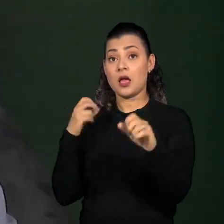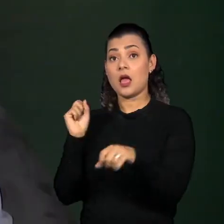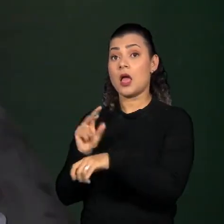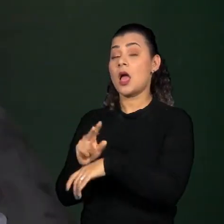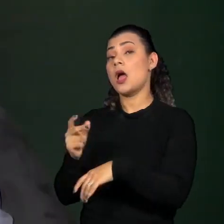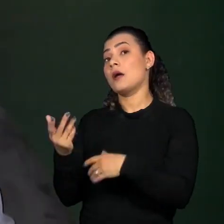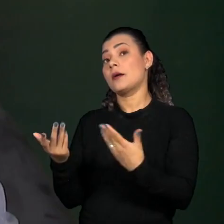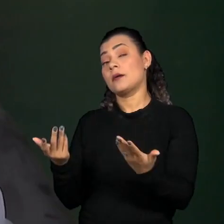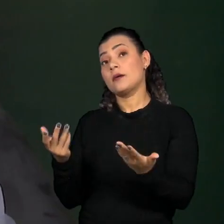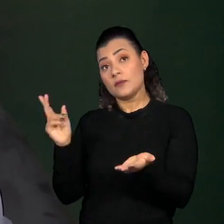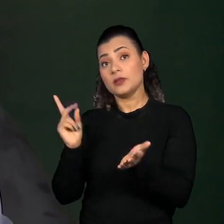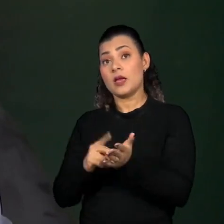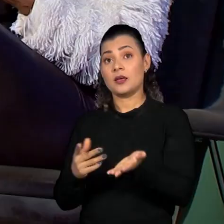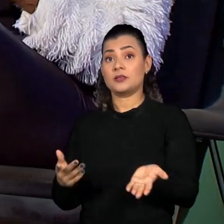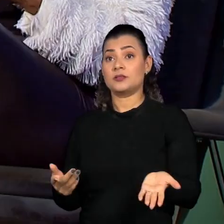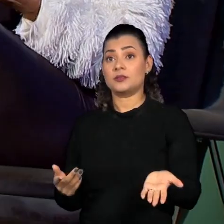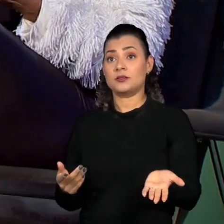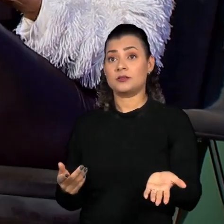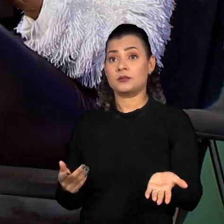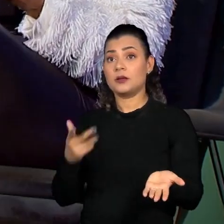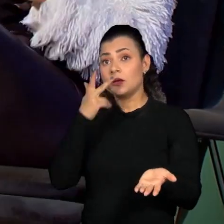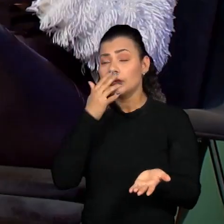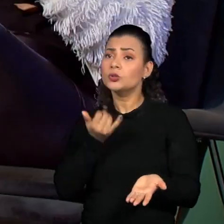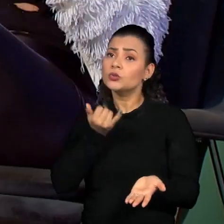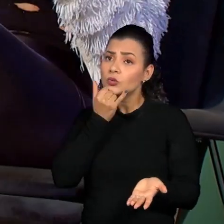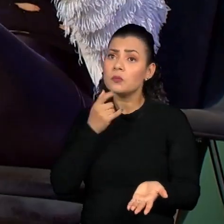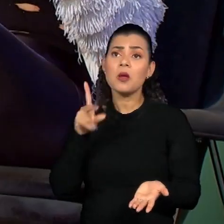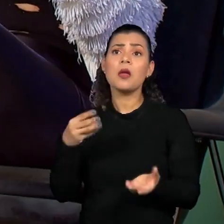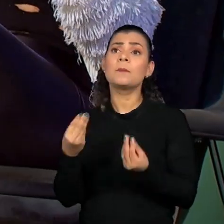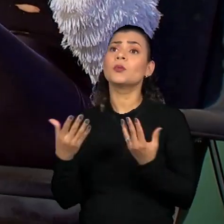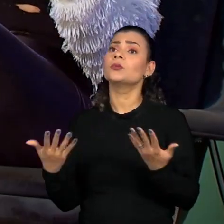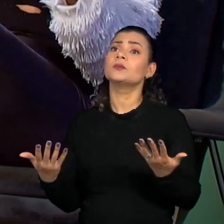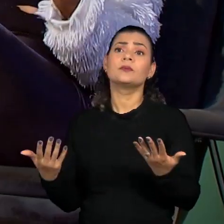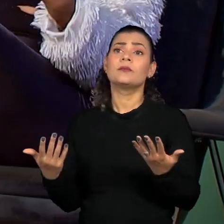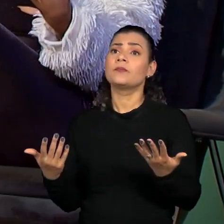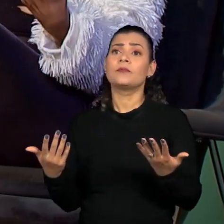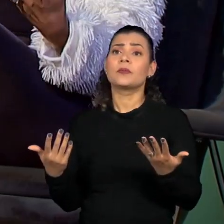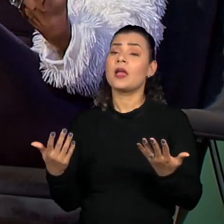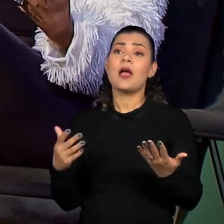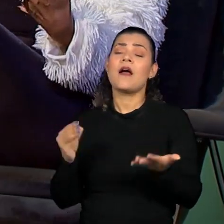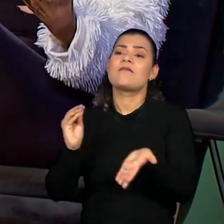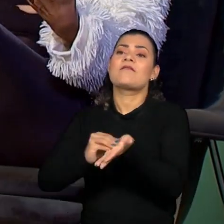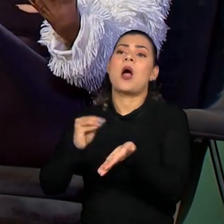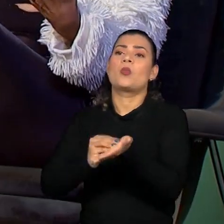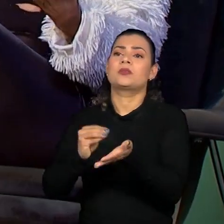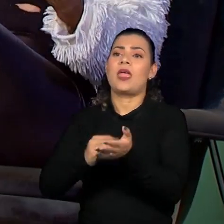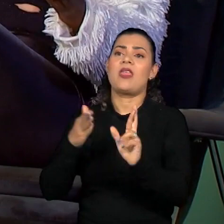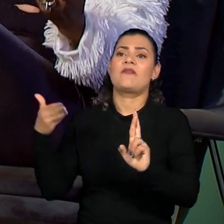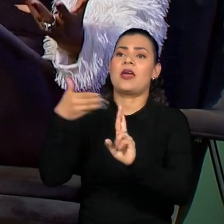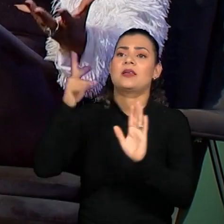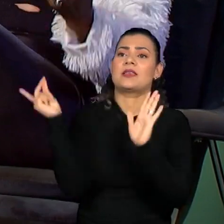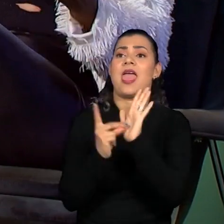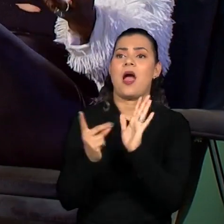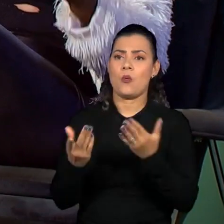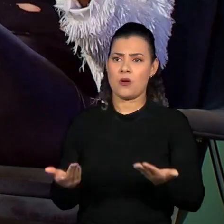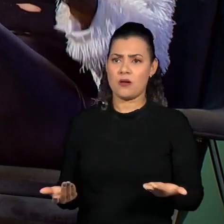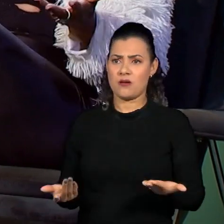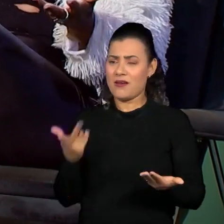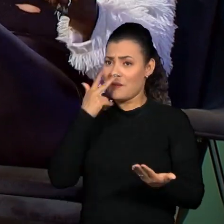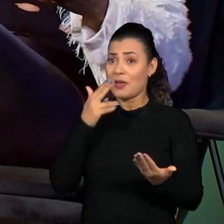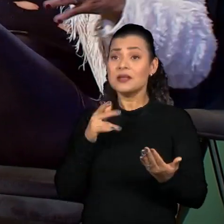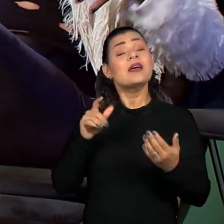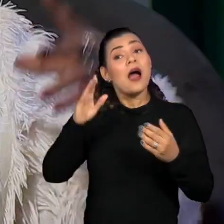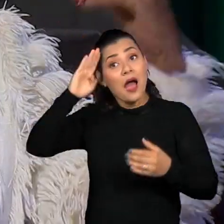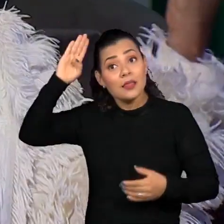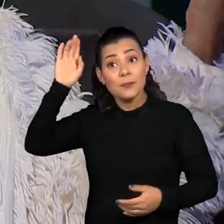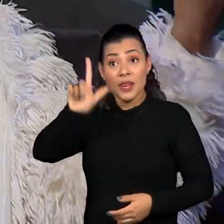agora, mas eu acho muito careta, eu acho muito longe do povo. Uma Academia Brasileira de